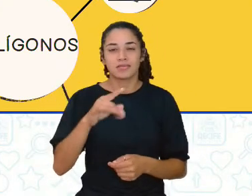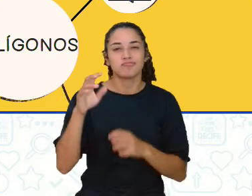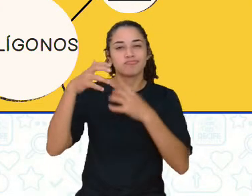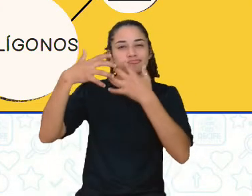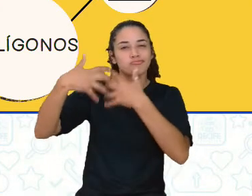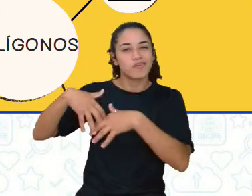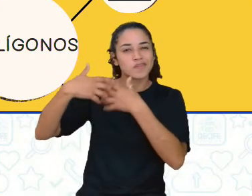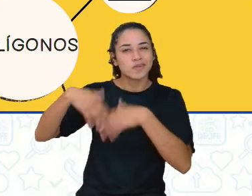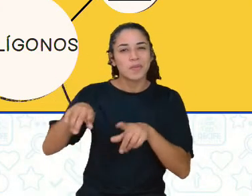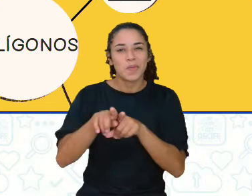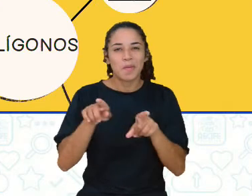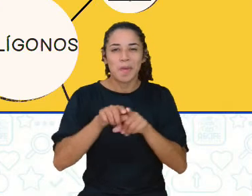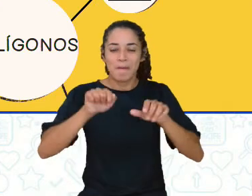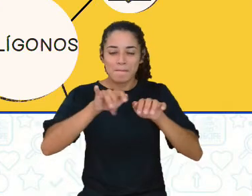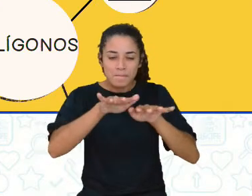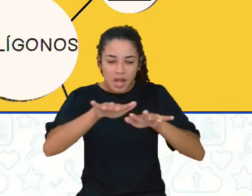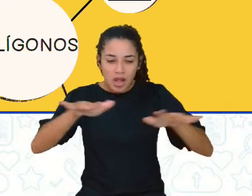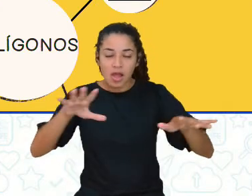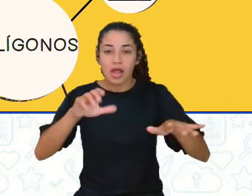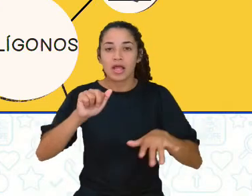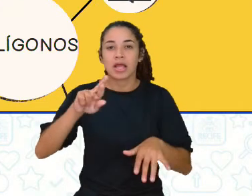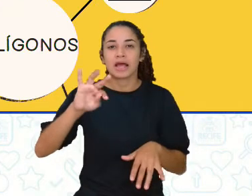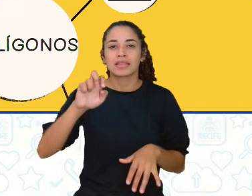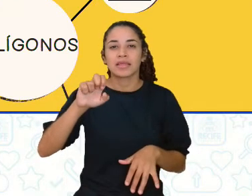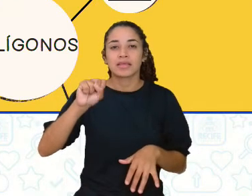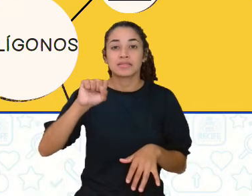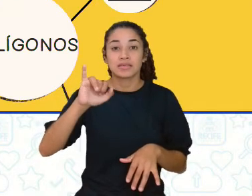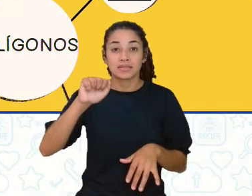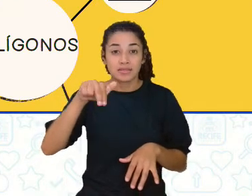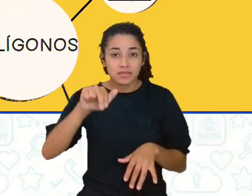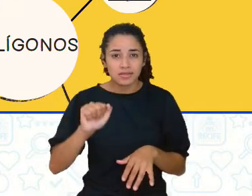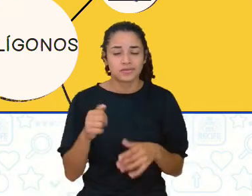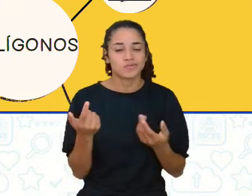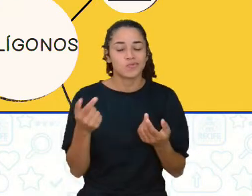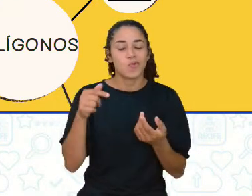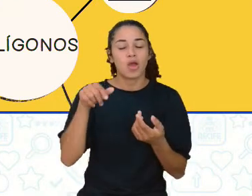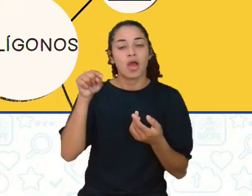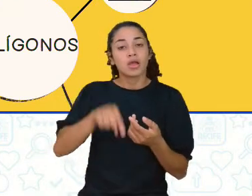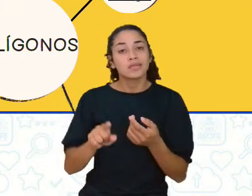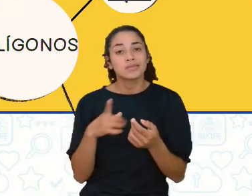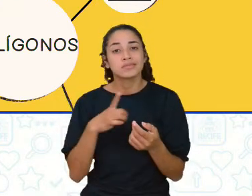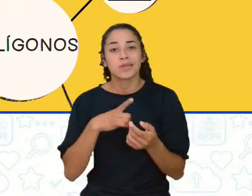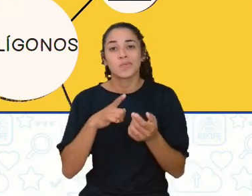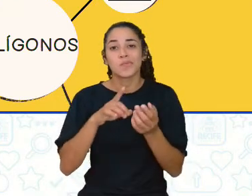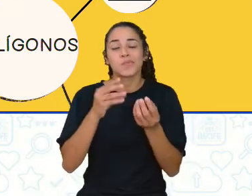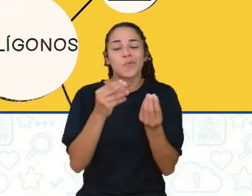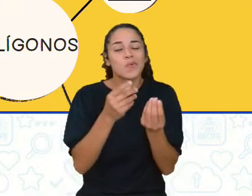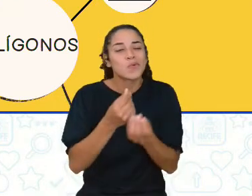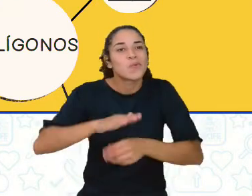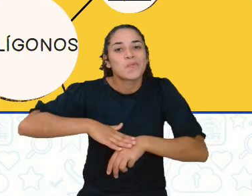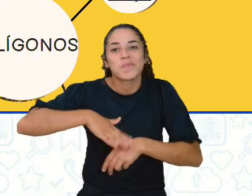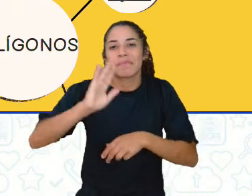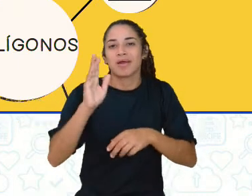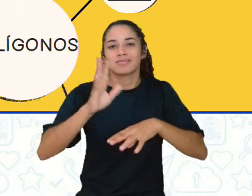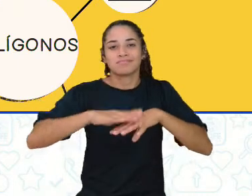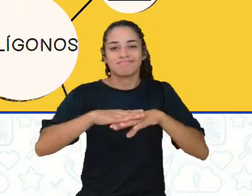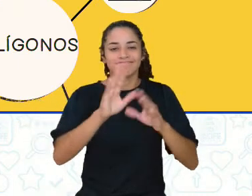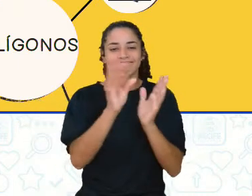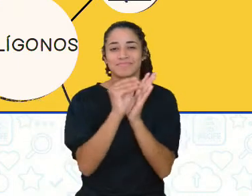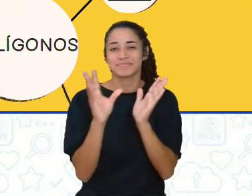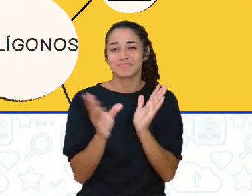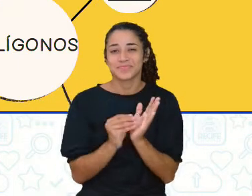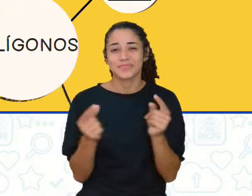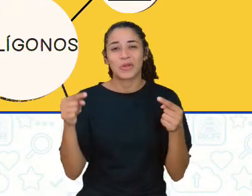cartesiano. Aqui tem apenas um recorte, gente. Tem muito mais conteúdo matemático ligado a